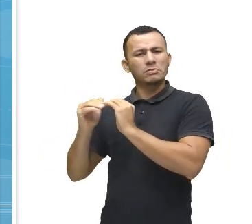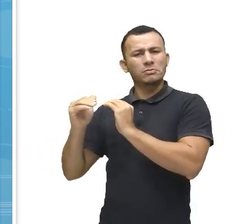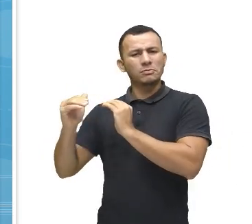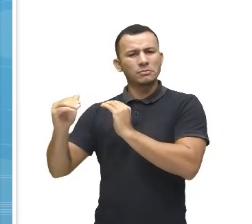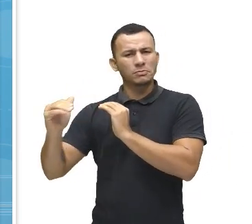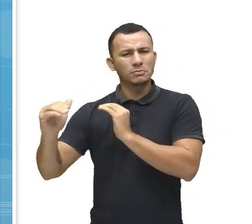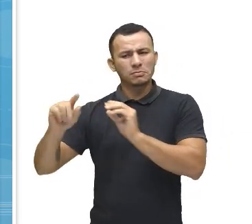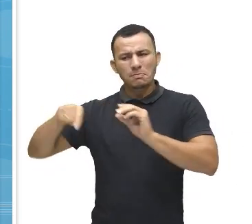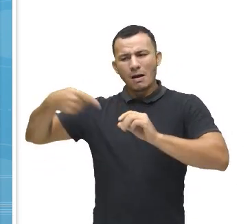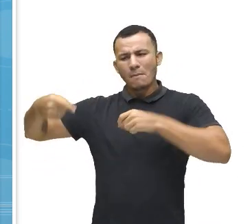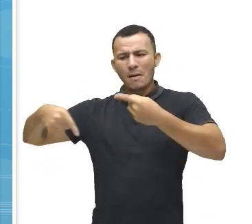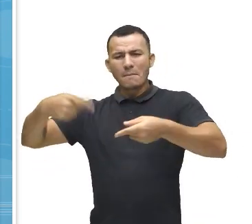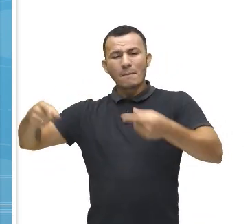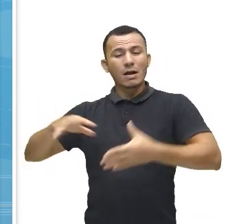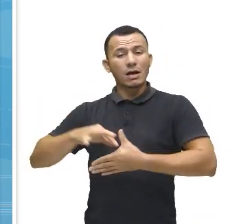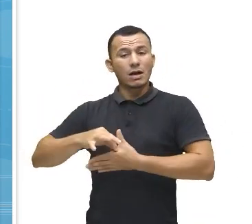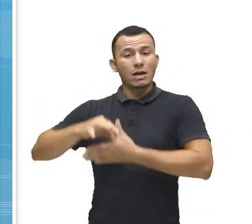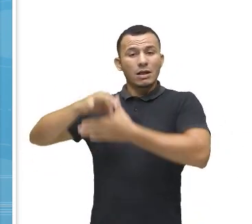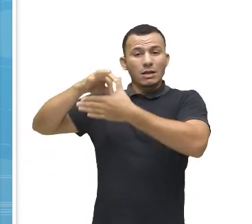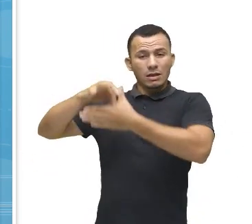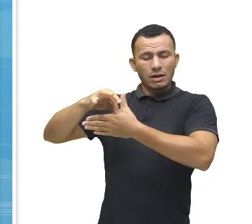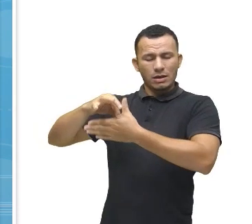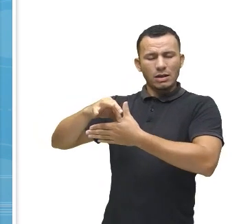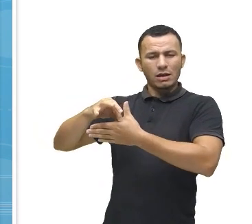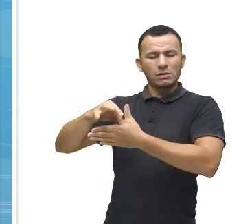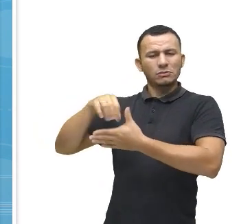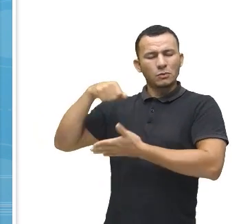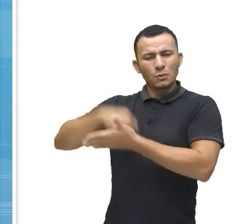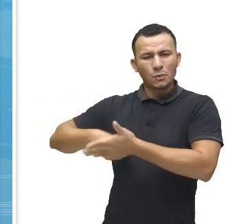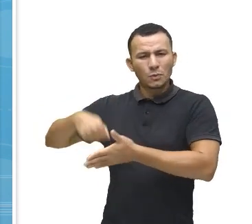de líderes conseguiram